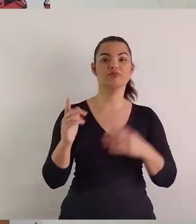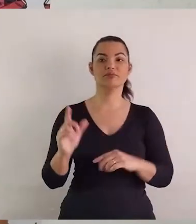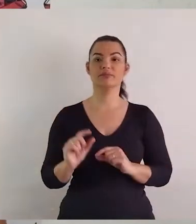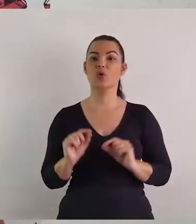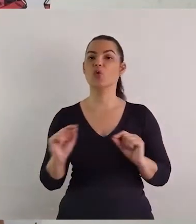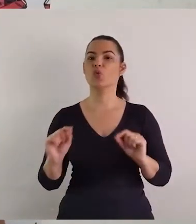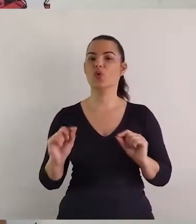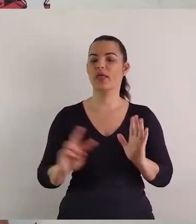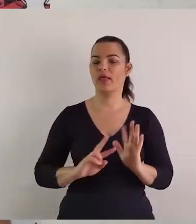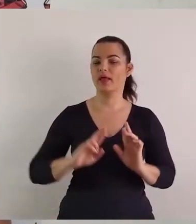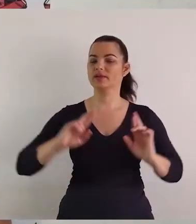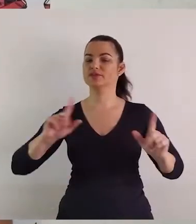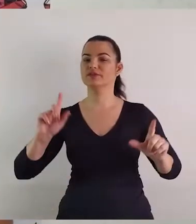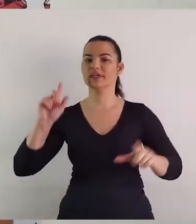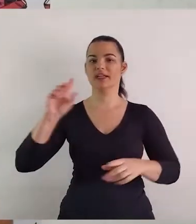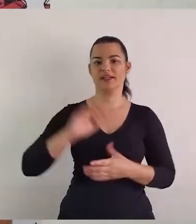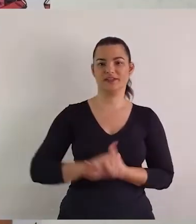têm de